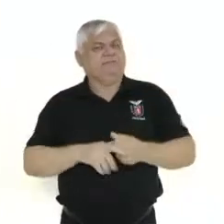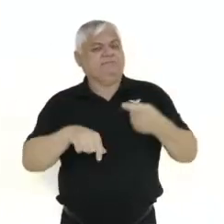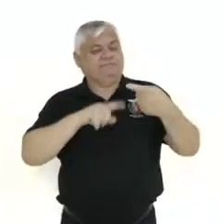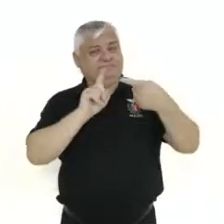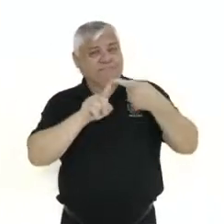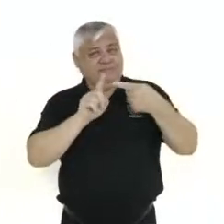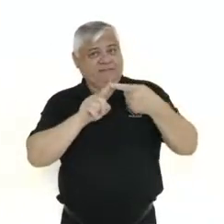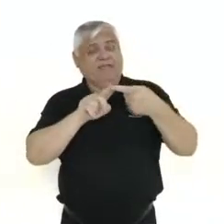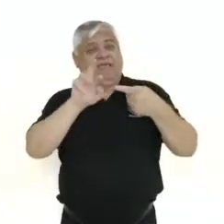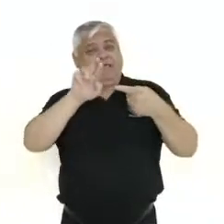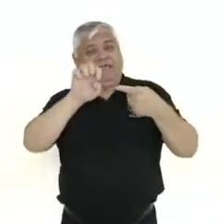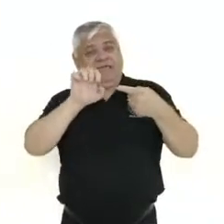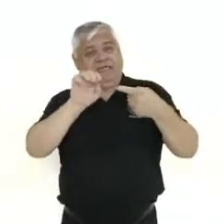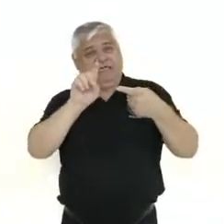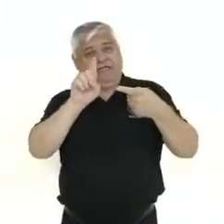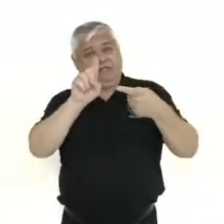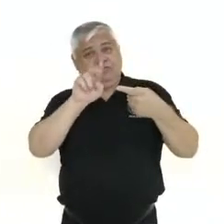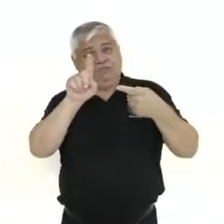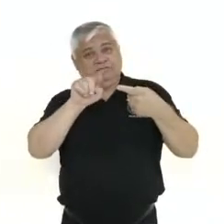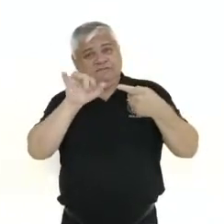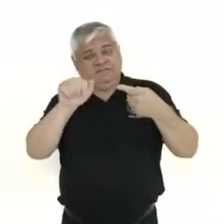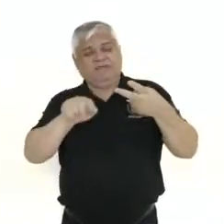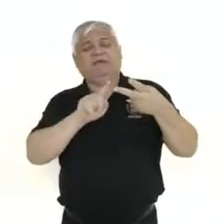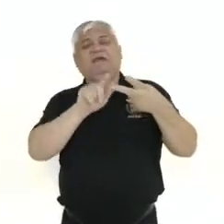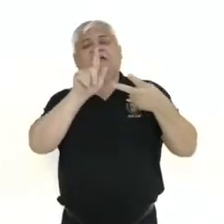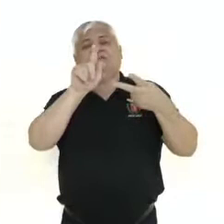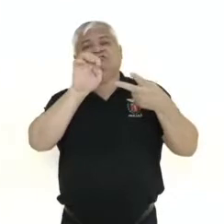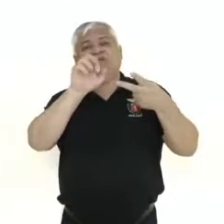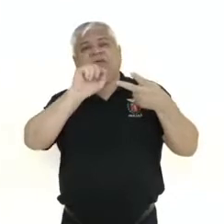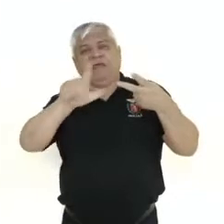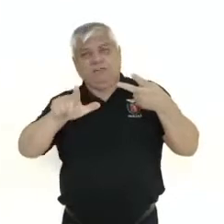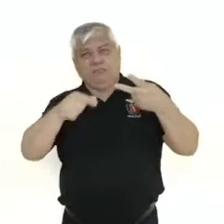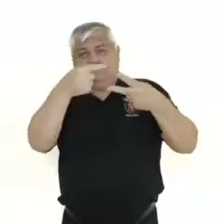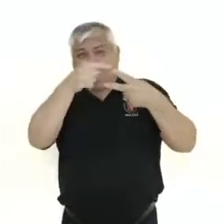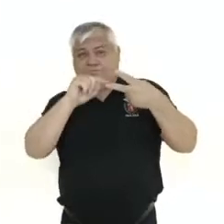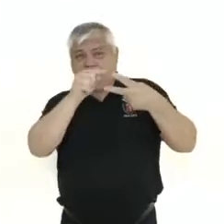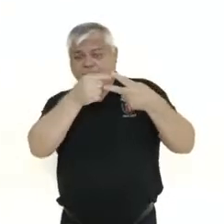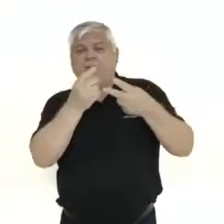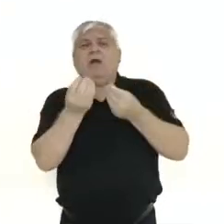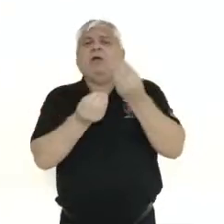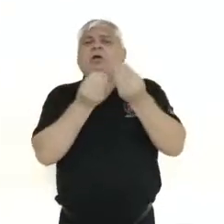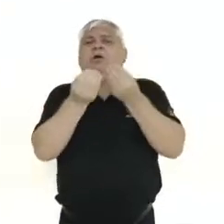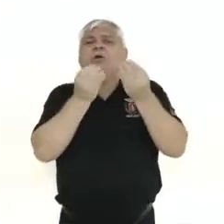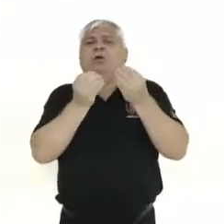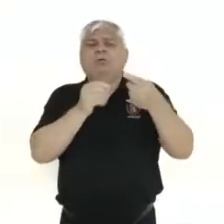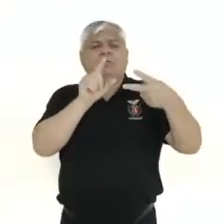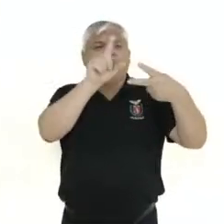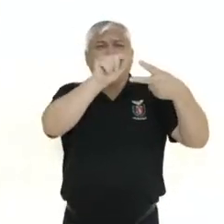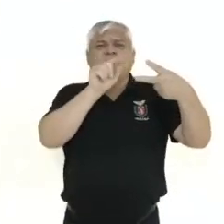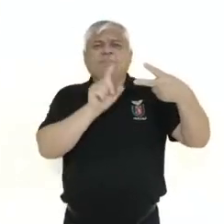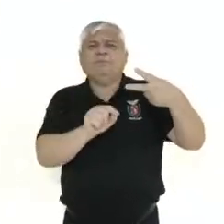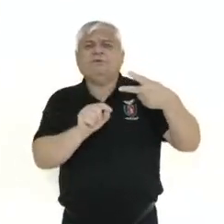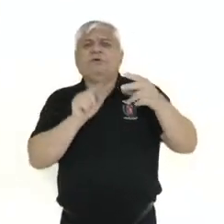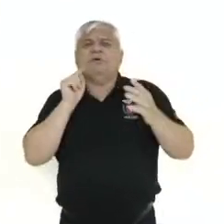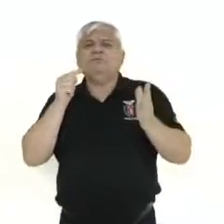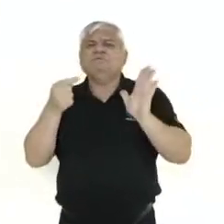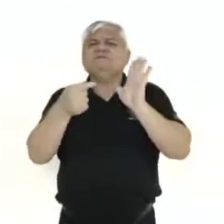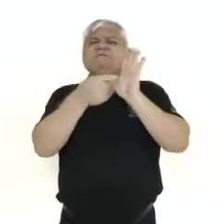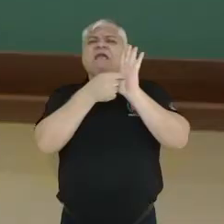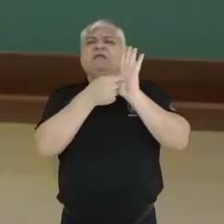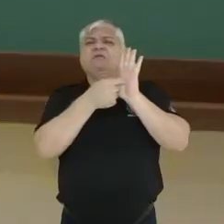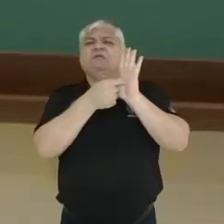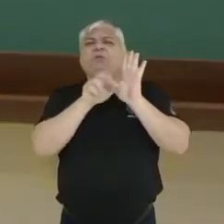equação reduzida e a equação geral. Mas como que a gente determina o centro e o raio